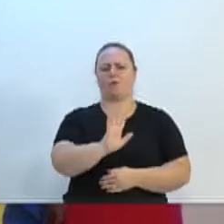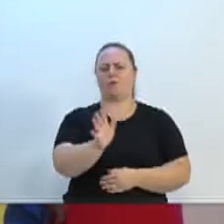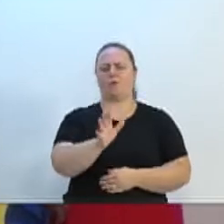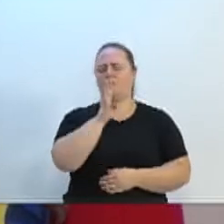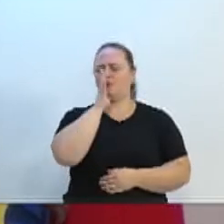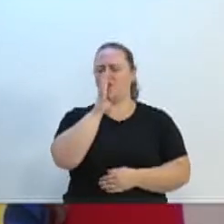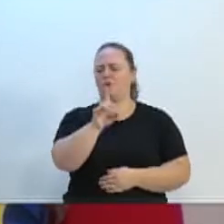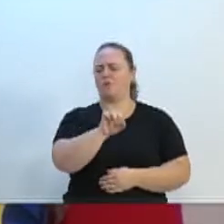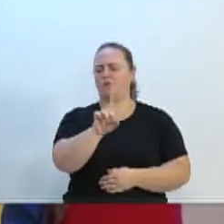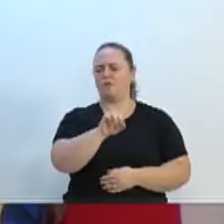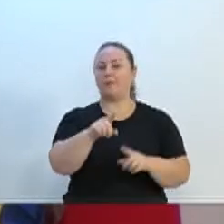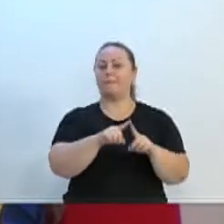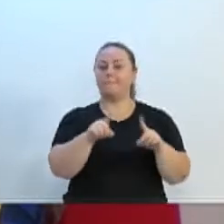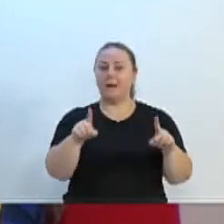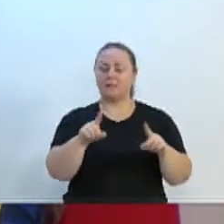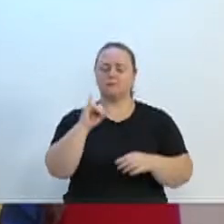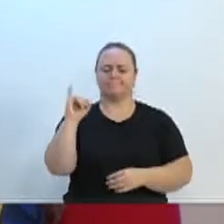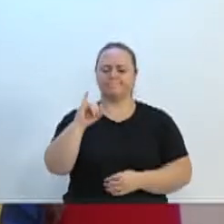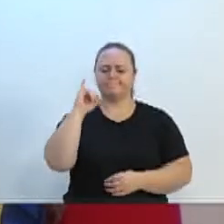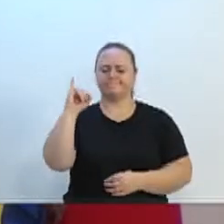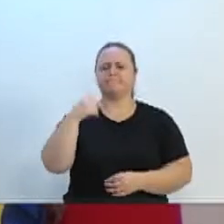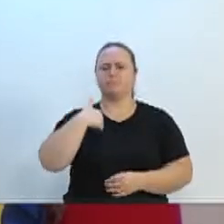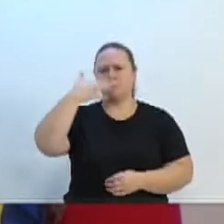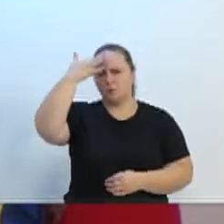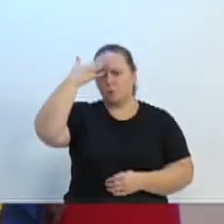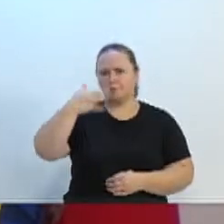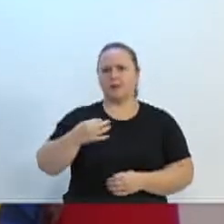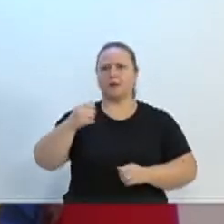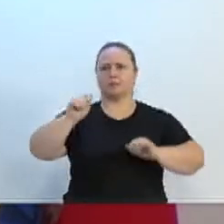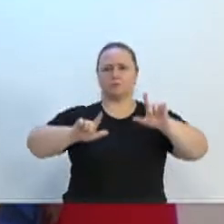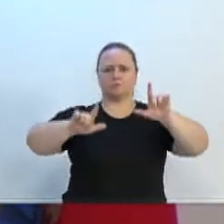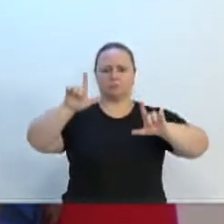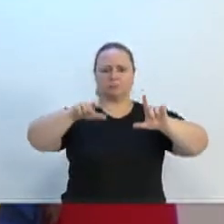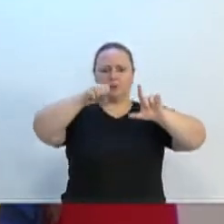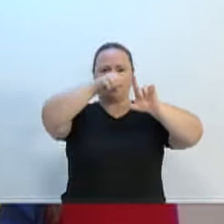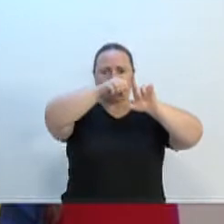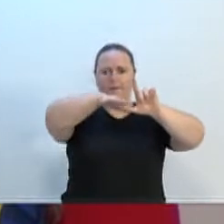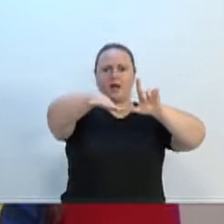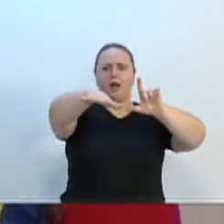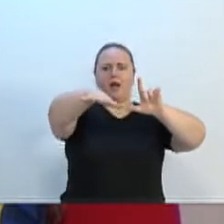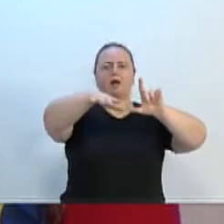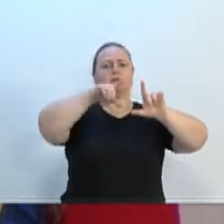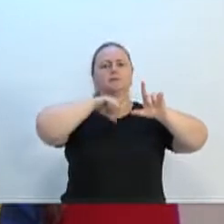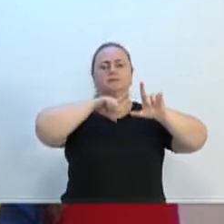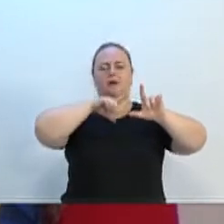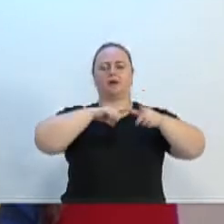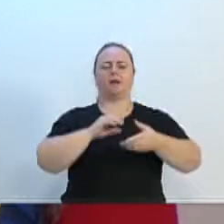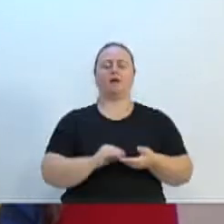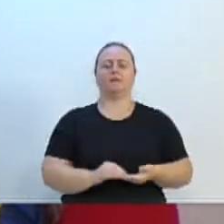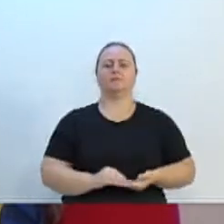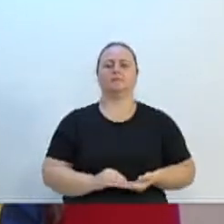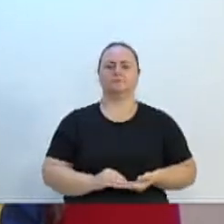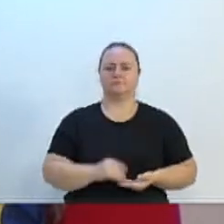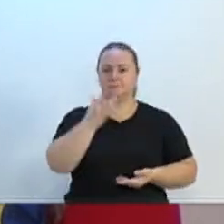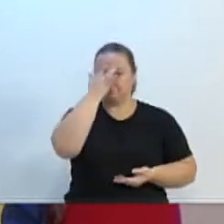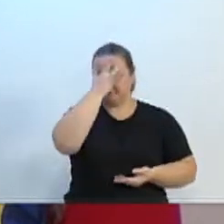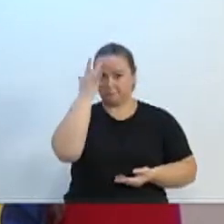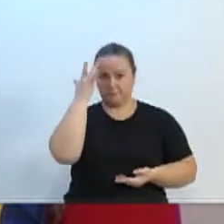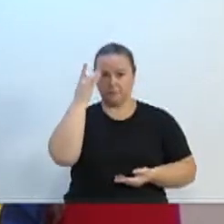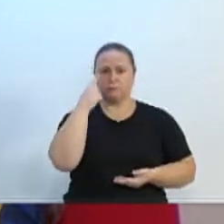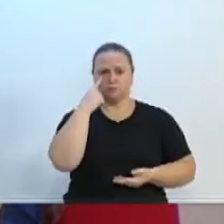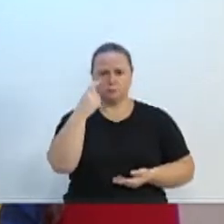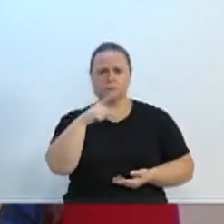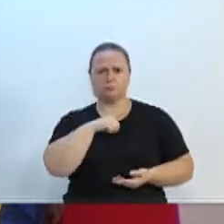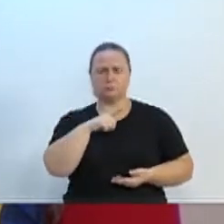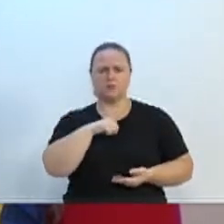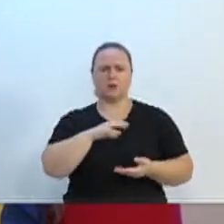importante que eu entendo que este meio de comunicação aqui chega ao lar de muitas pessoas que são interessadas com a política. O que é empurrar